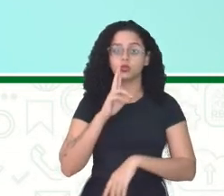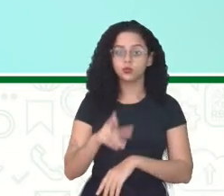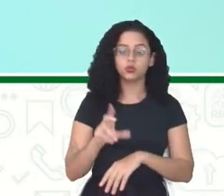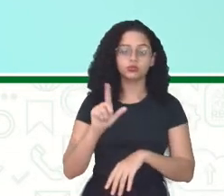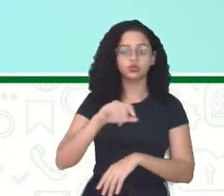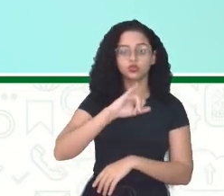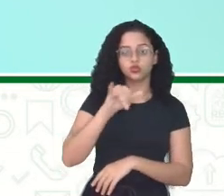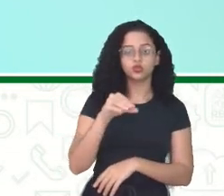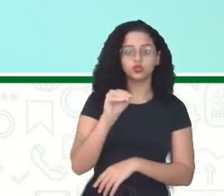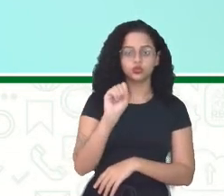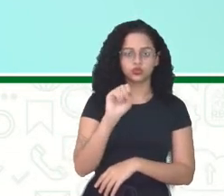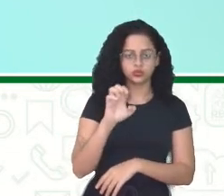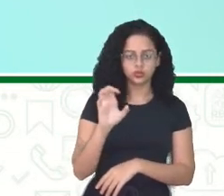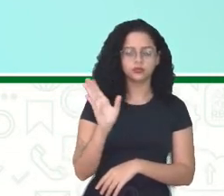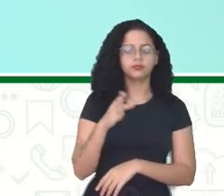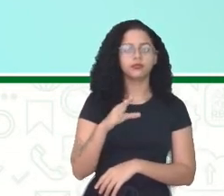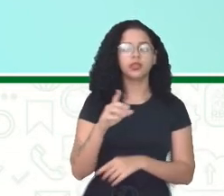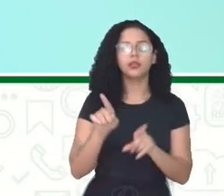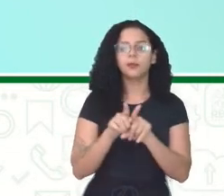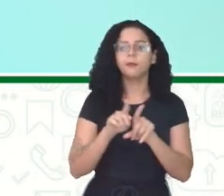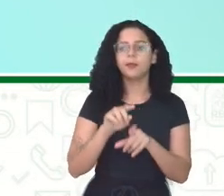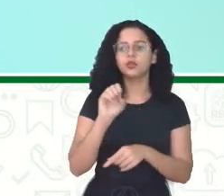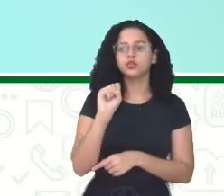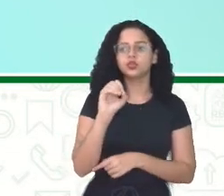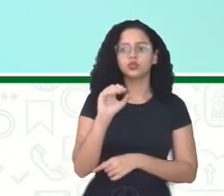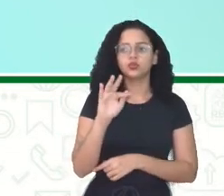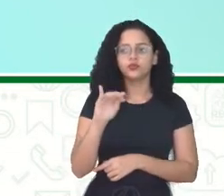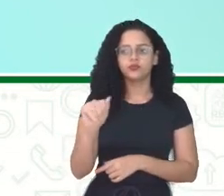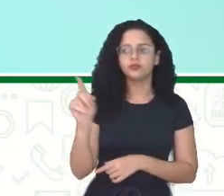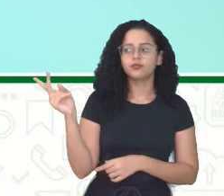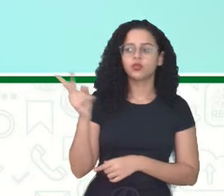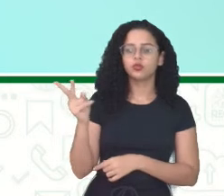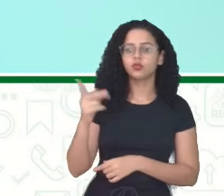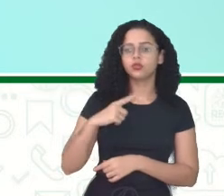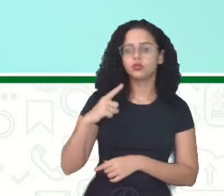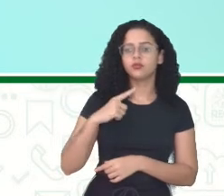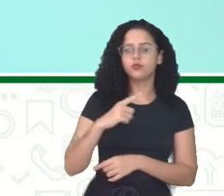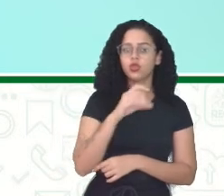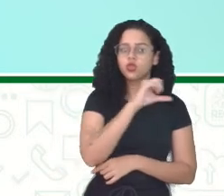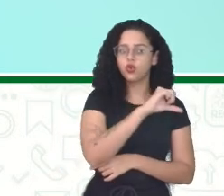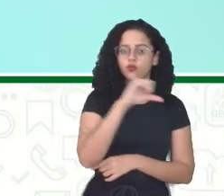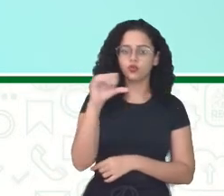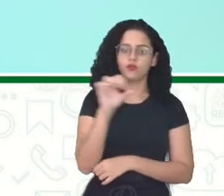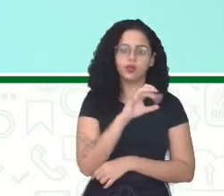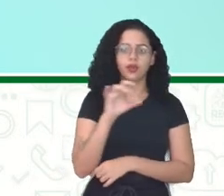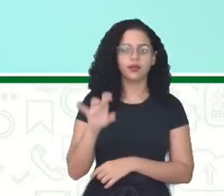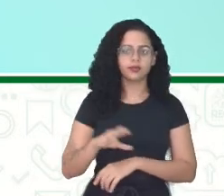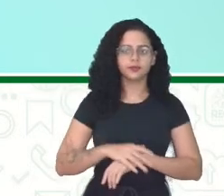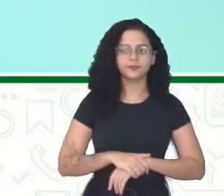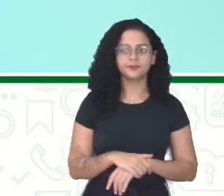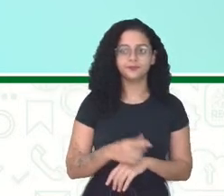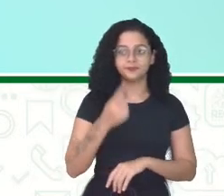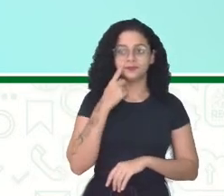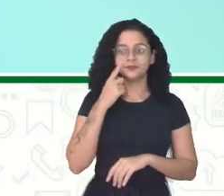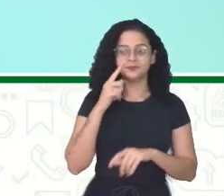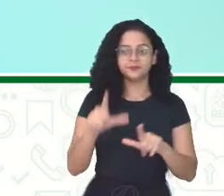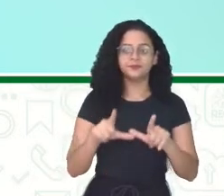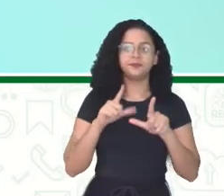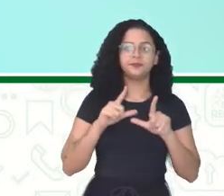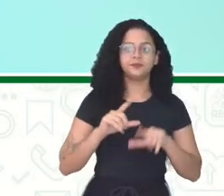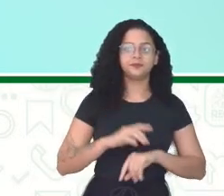Sofia, tá? Eles tiveram 9 votos, né? Cada um, tá certo? Então, vamos lá para o